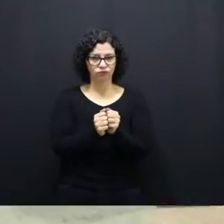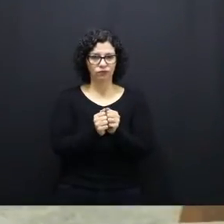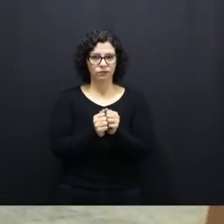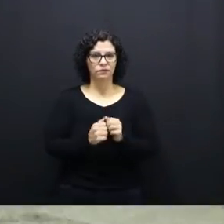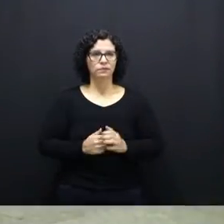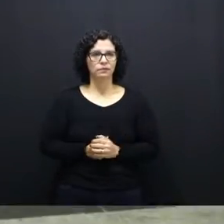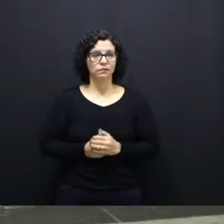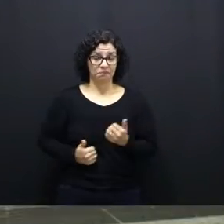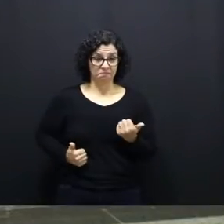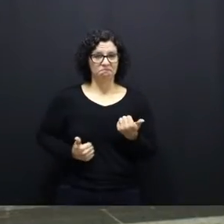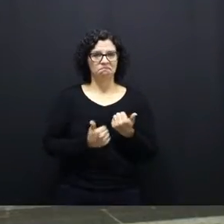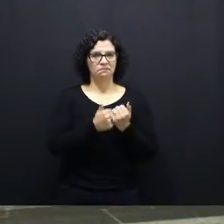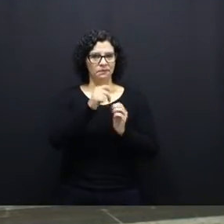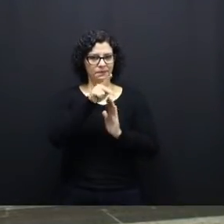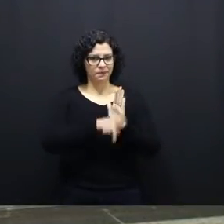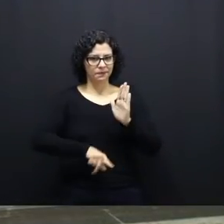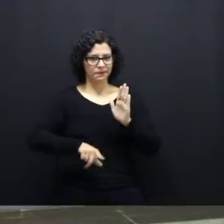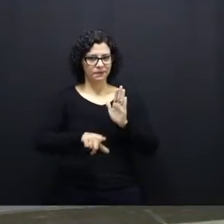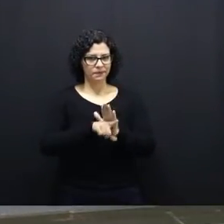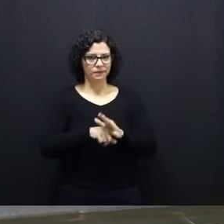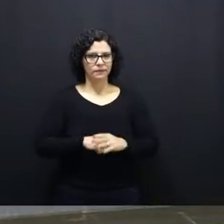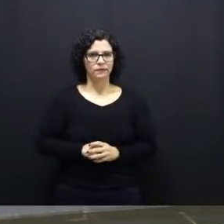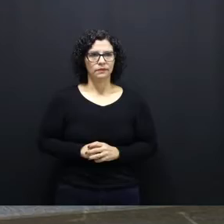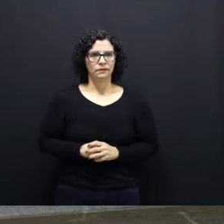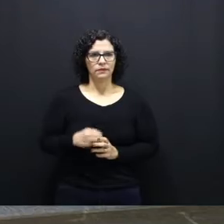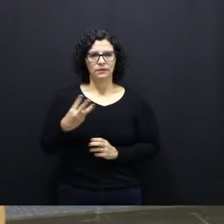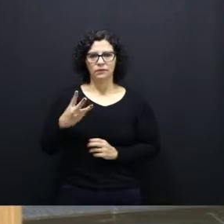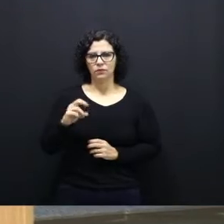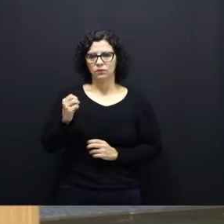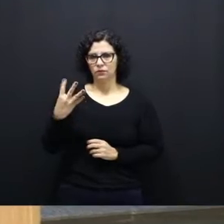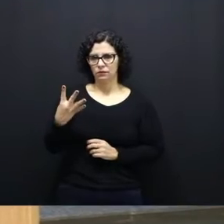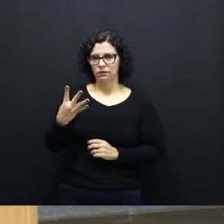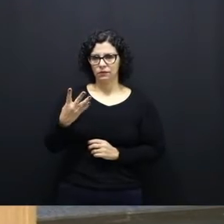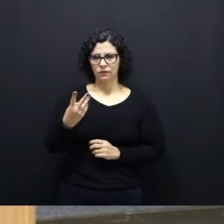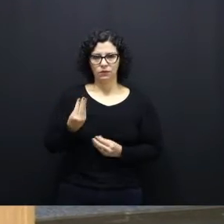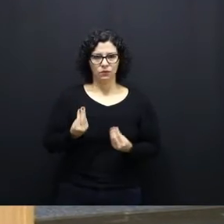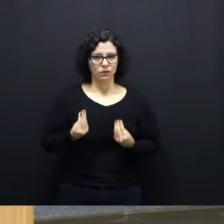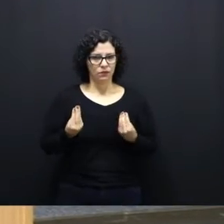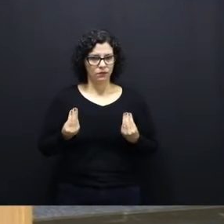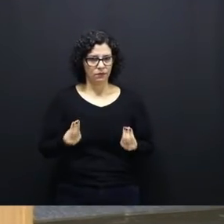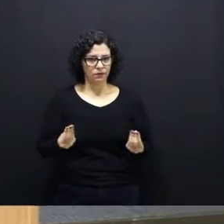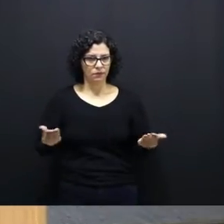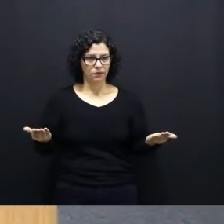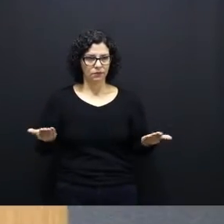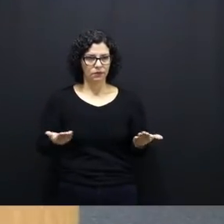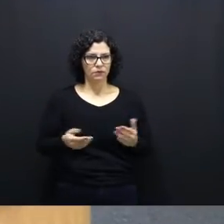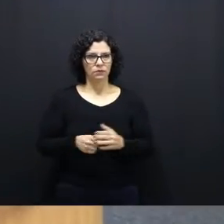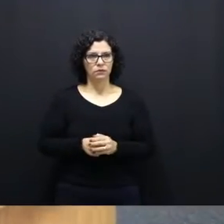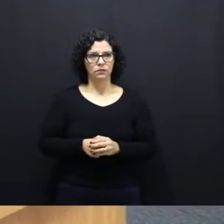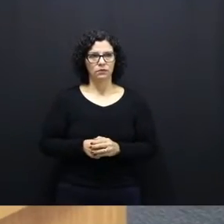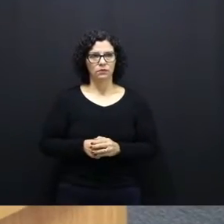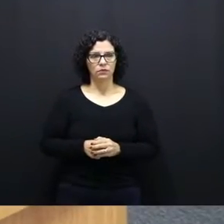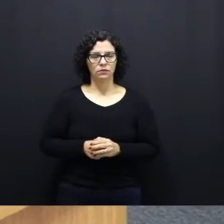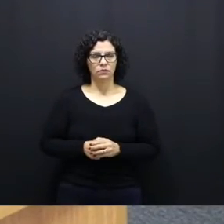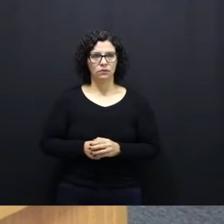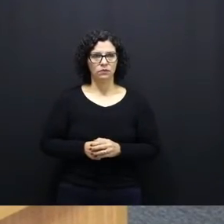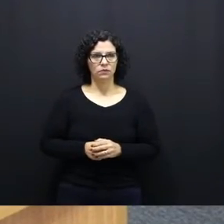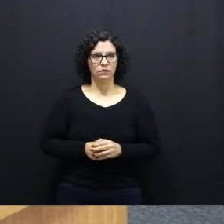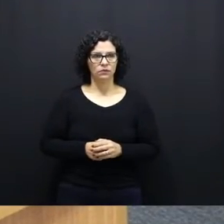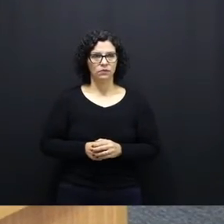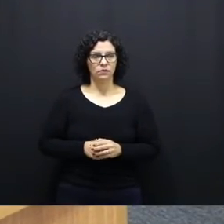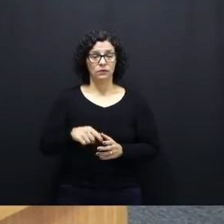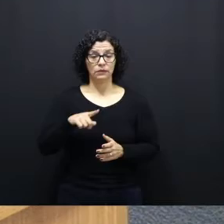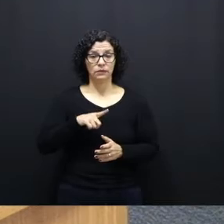da aprovação desse projeto de lei 384 que consegue ali e ao pagamento de